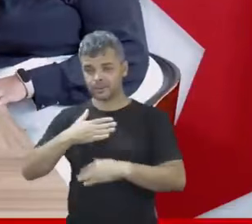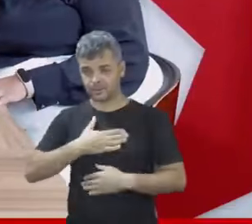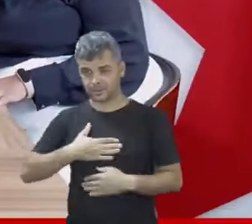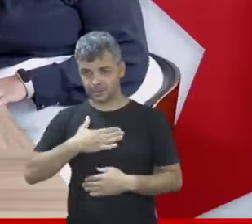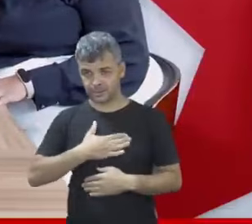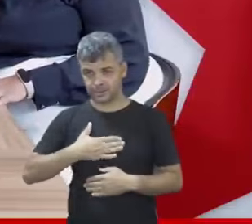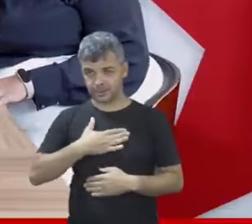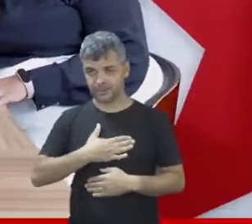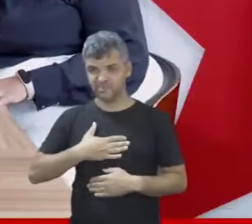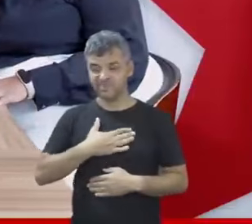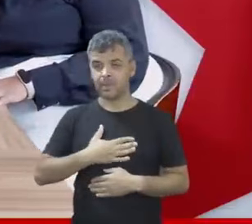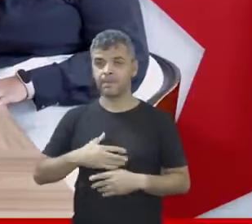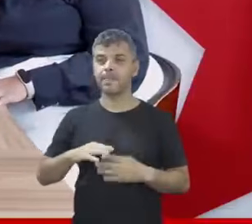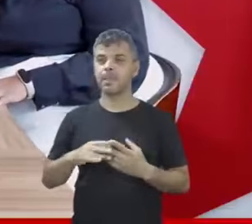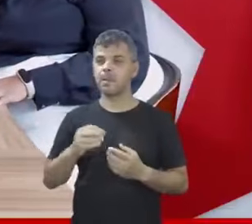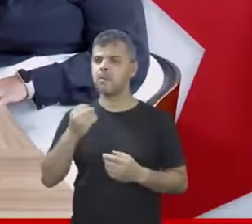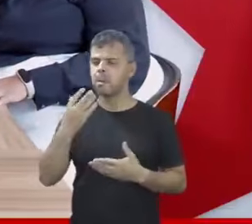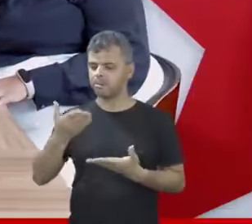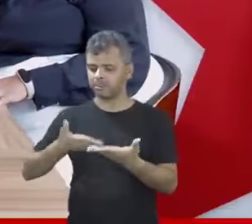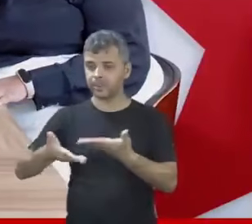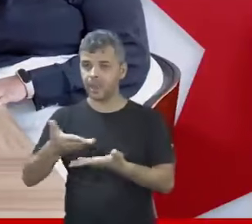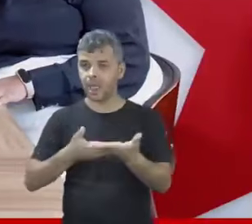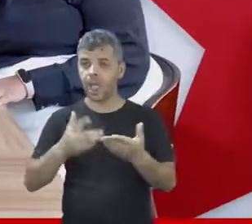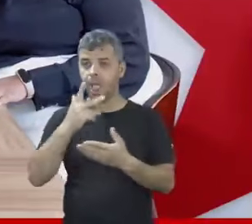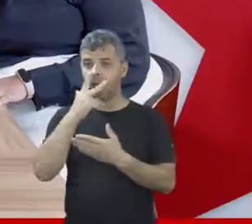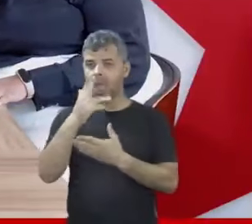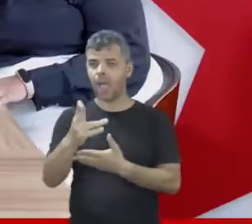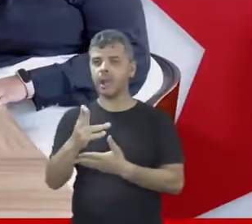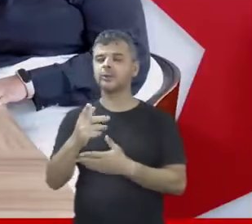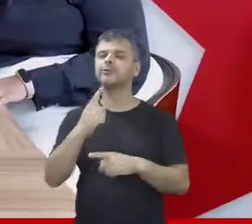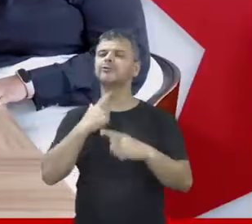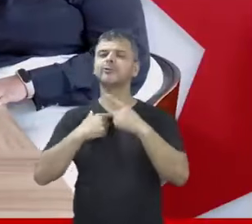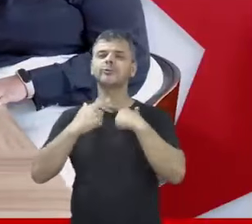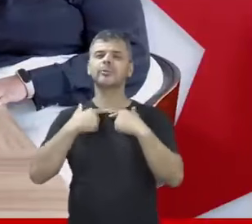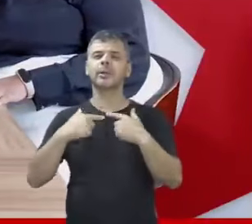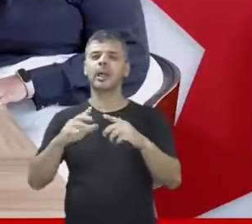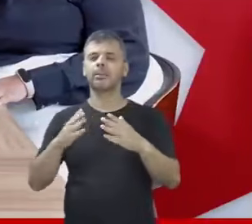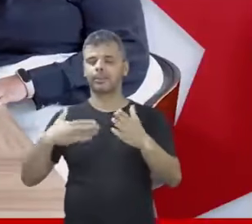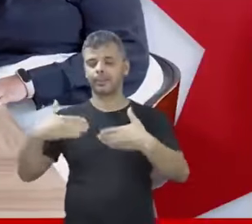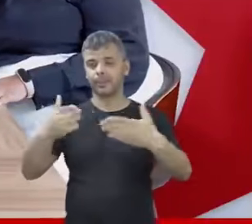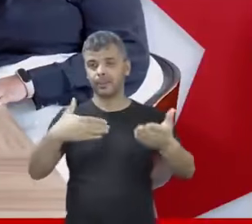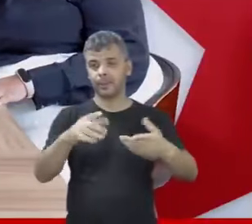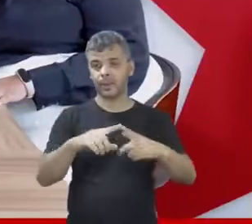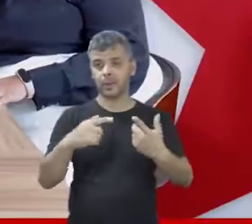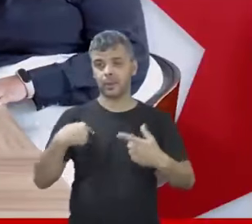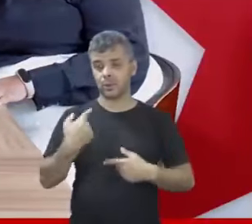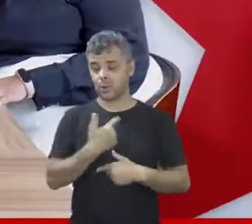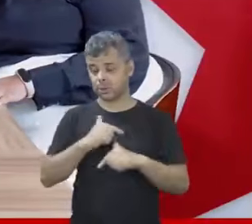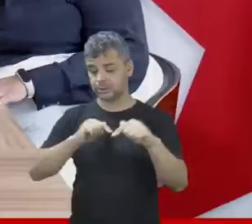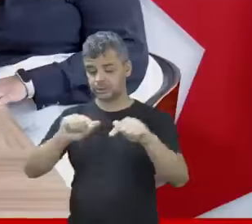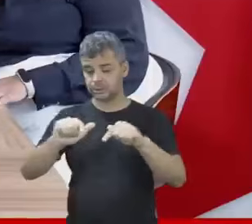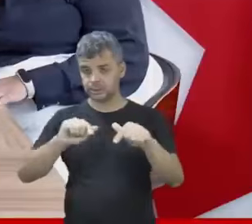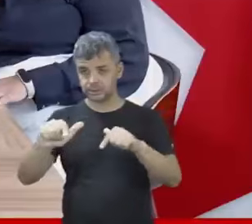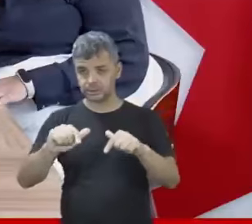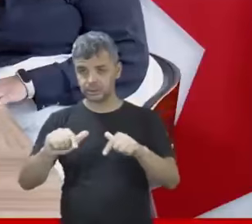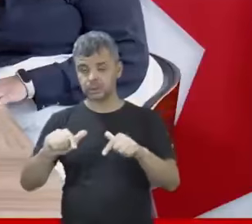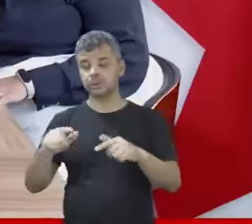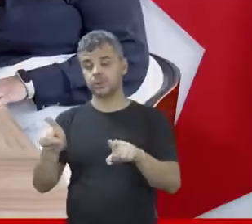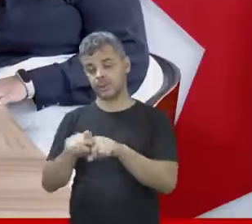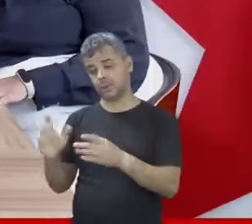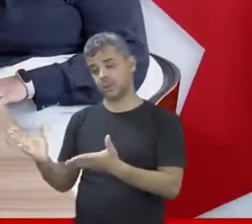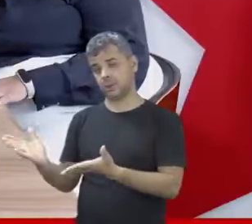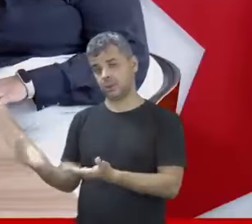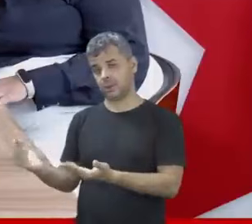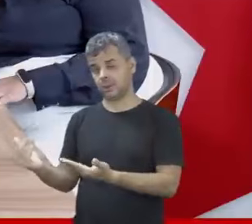de fazer, foi bem interativo, eu acho que deixa a gente à vontade, né, para dialogar com os nossos trabalhadores, as nossas juventudes